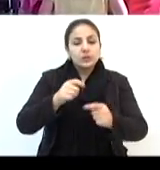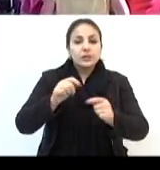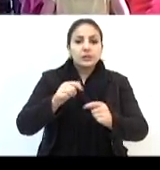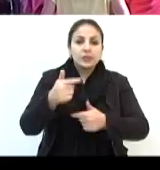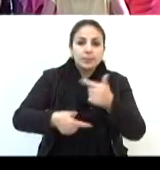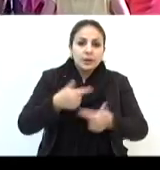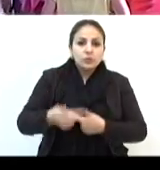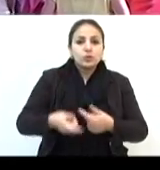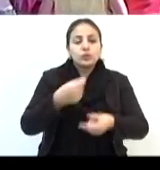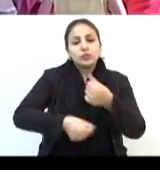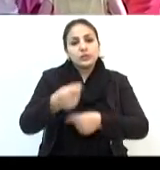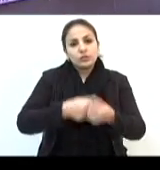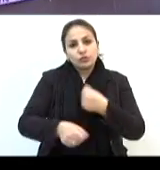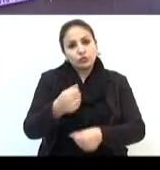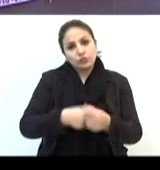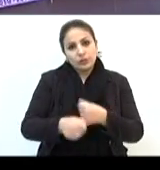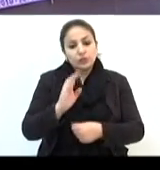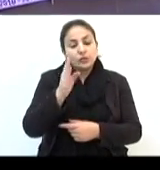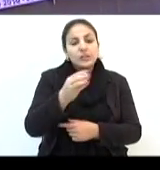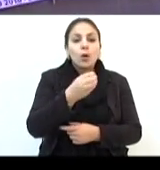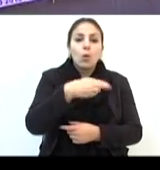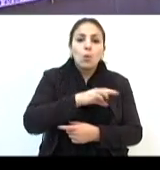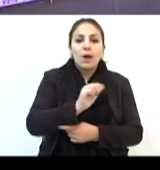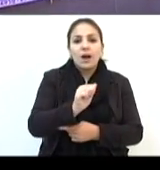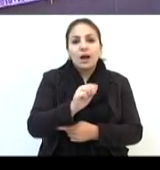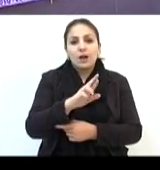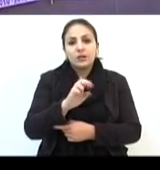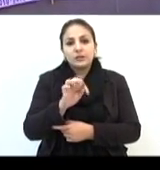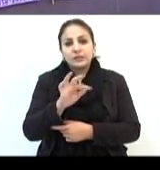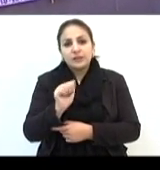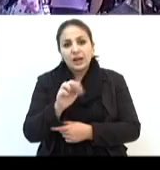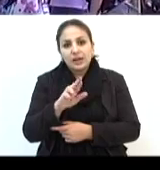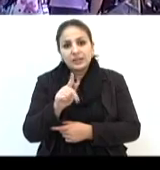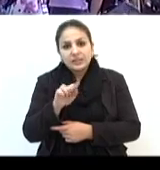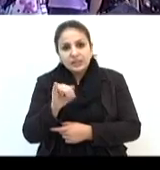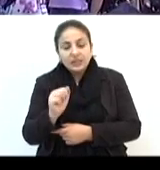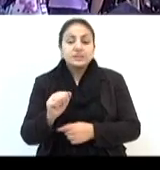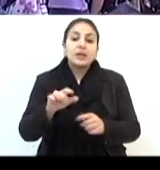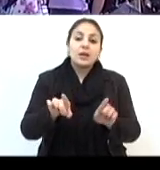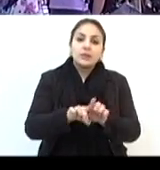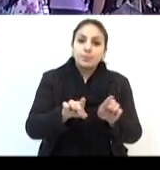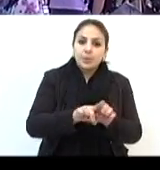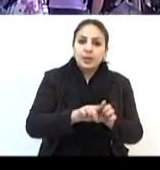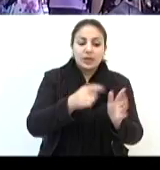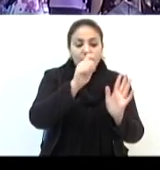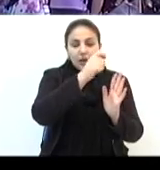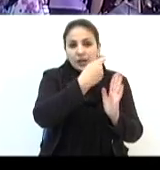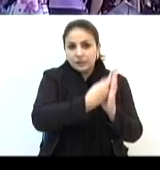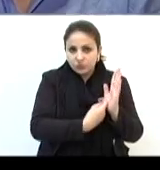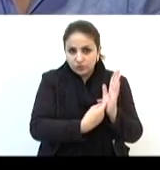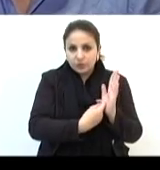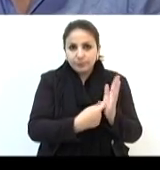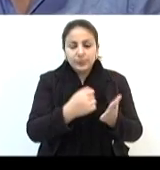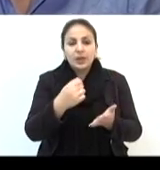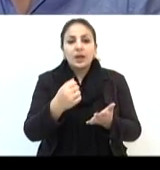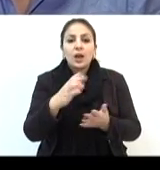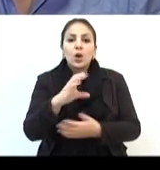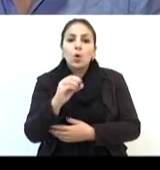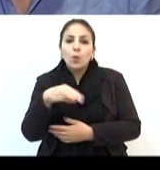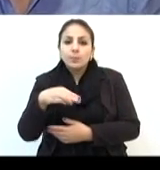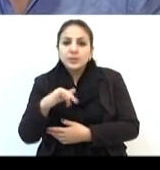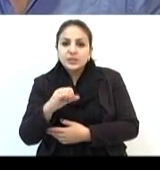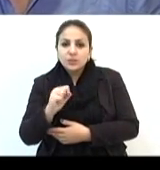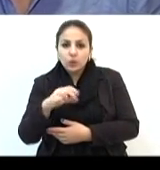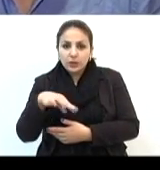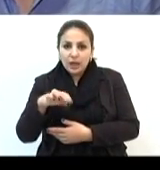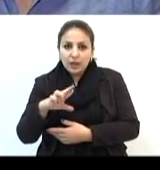administração direta ou autarquias, sejam eles efetivos, comissionados ou contratados. A norma